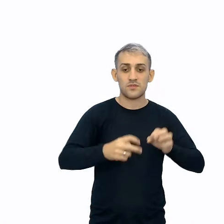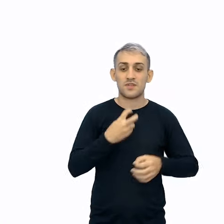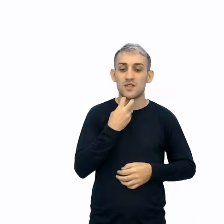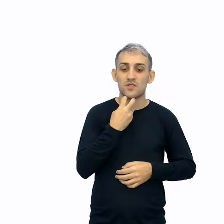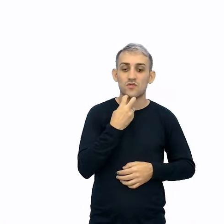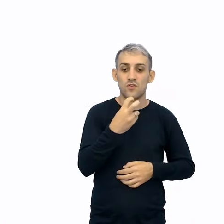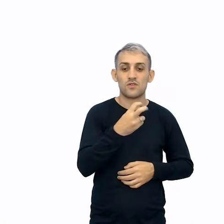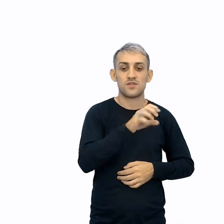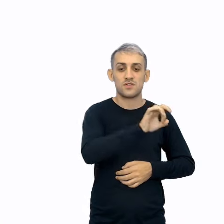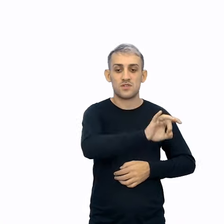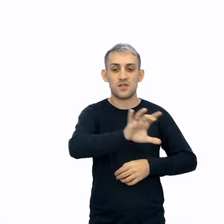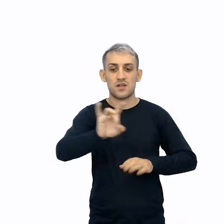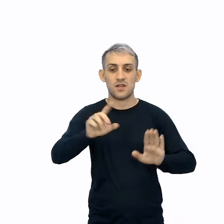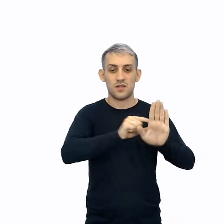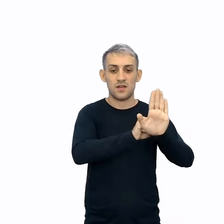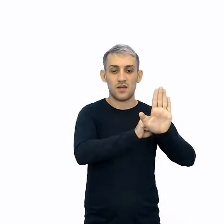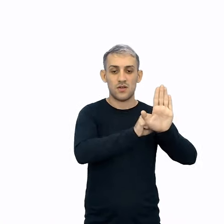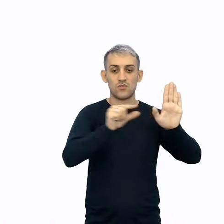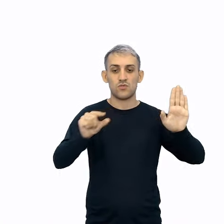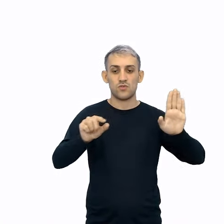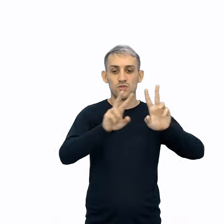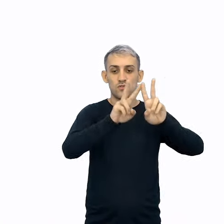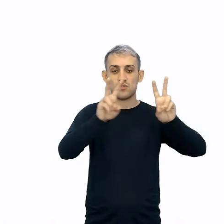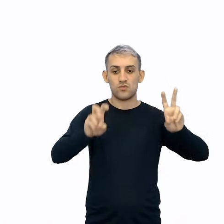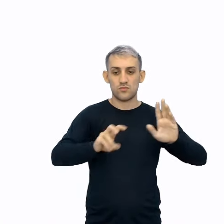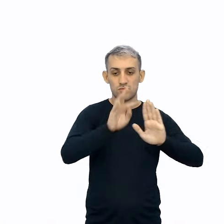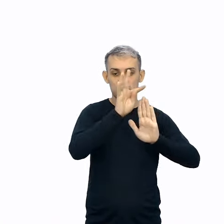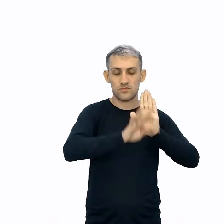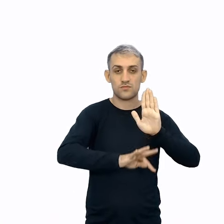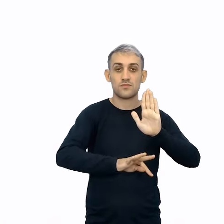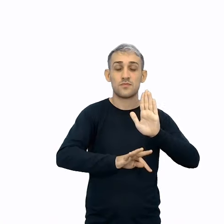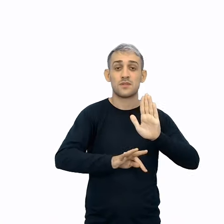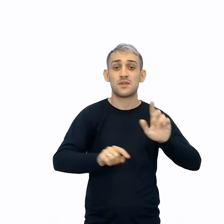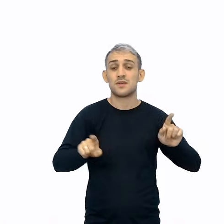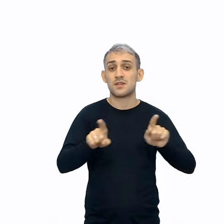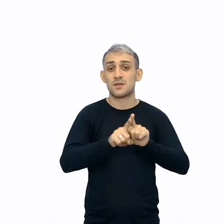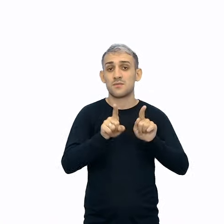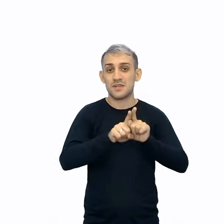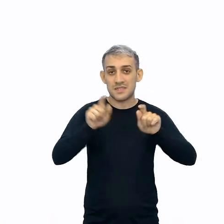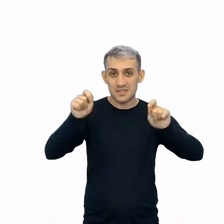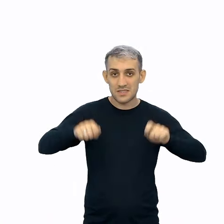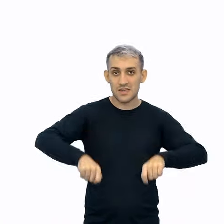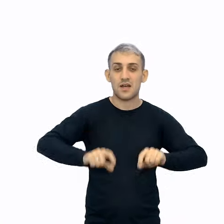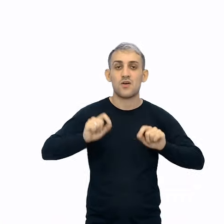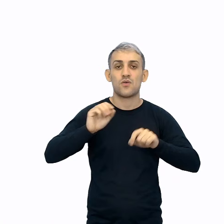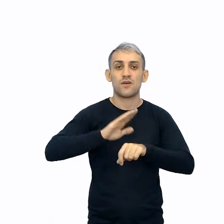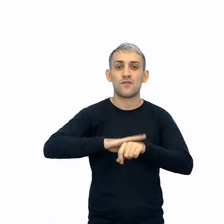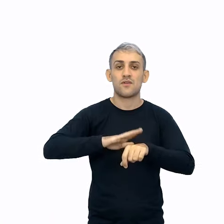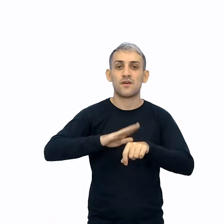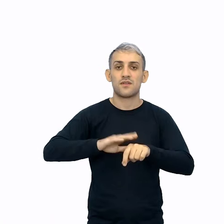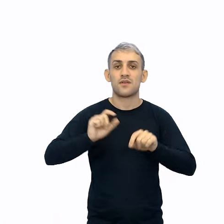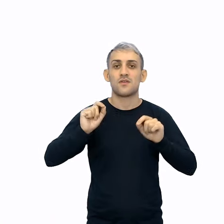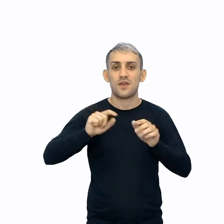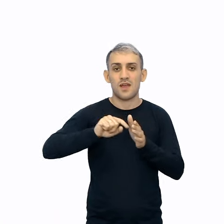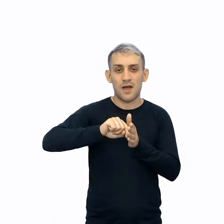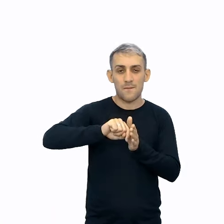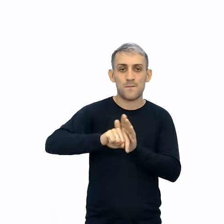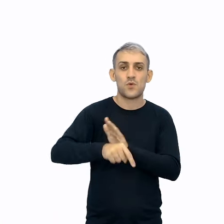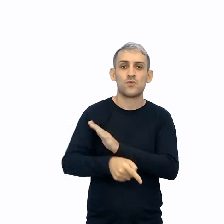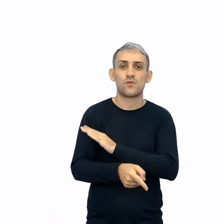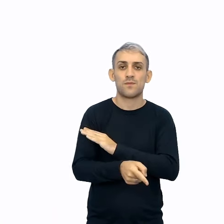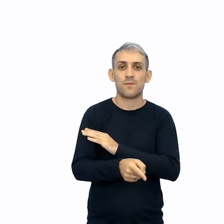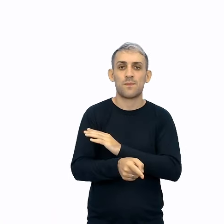autores acerca do tema que está sendo tratado para que possa ser feita a aprofundação